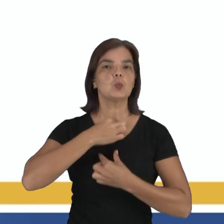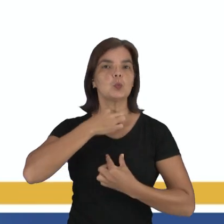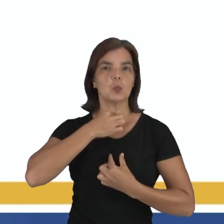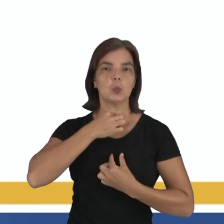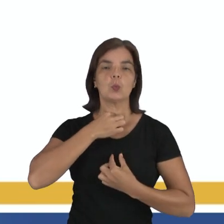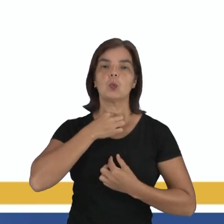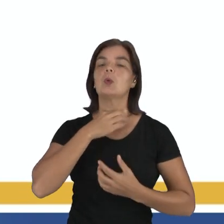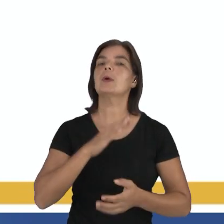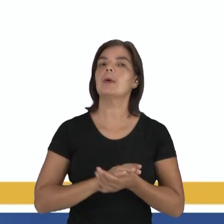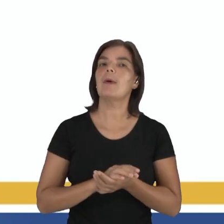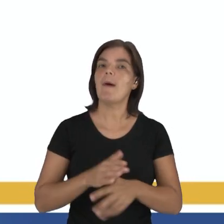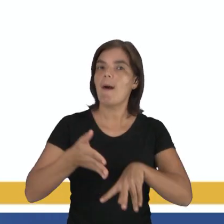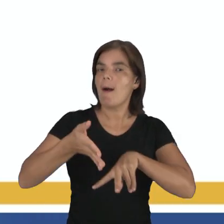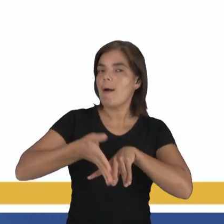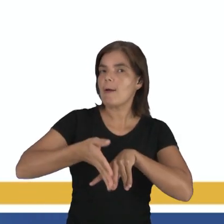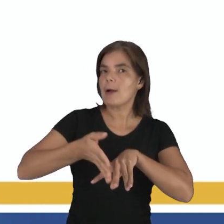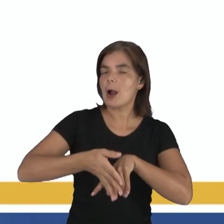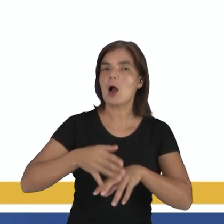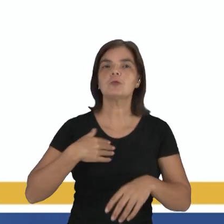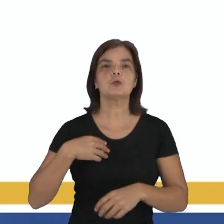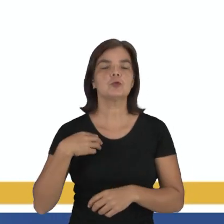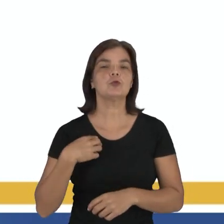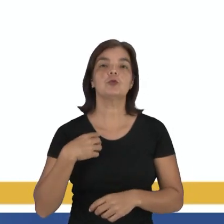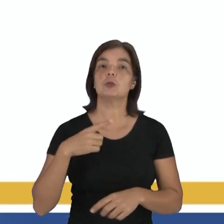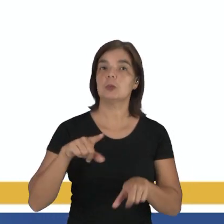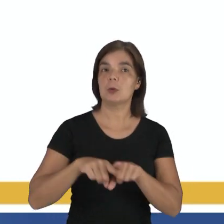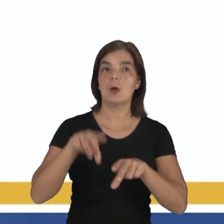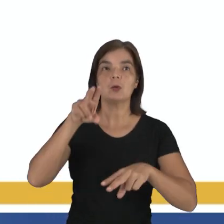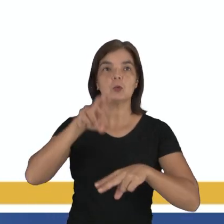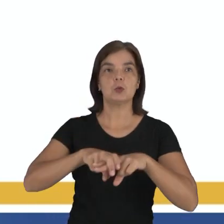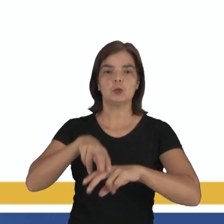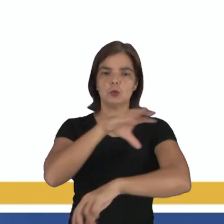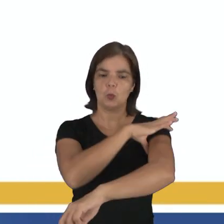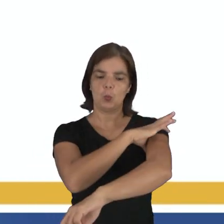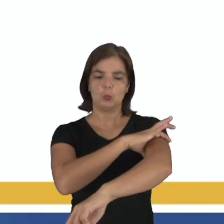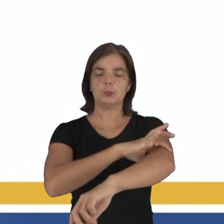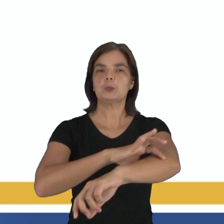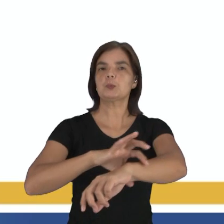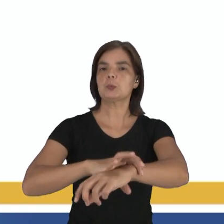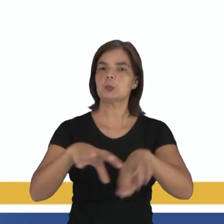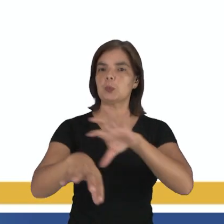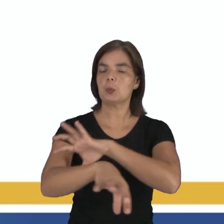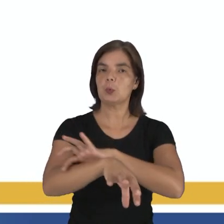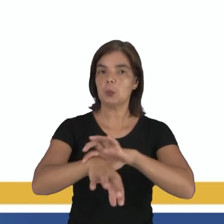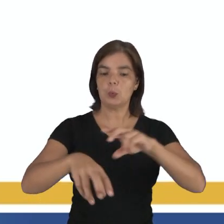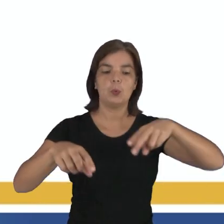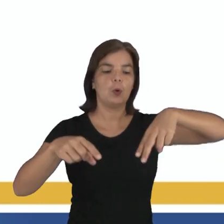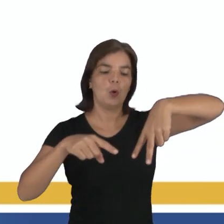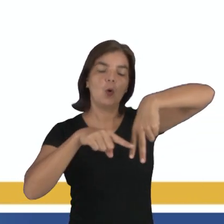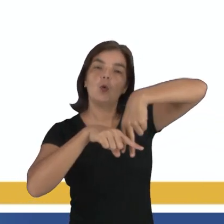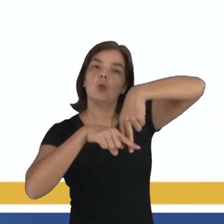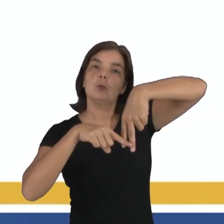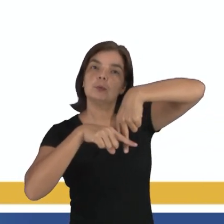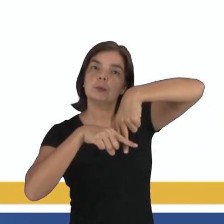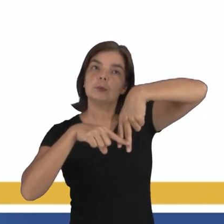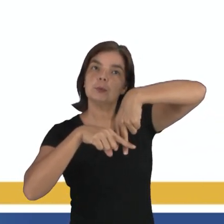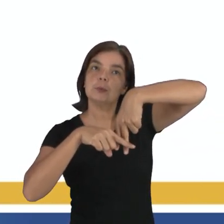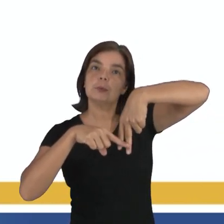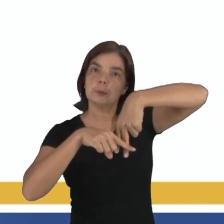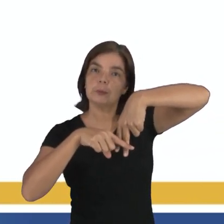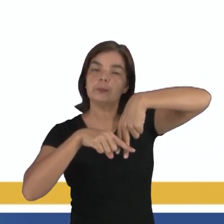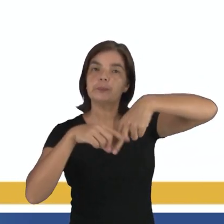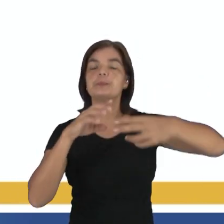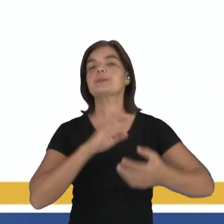calça social. A mulher que está sentada está de blusa de manga de punho, uma saia chegando próximo